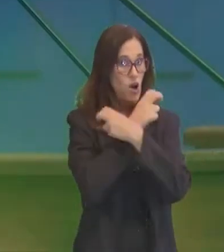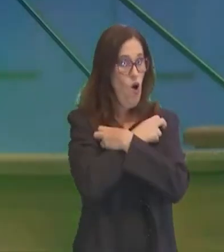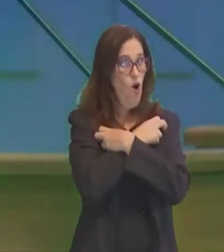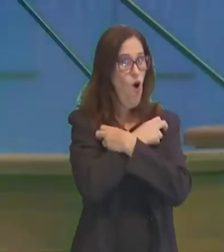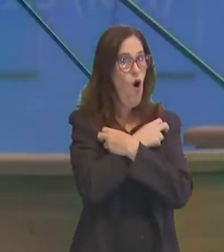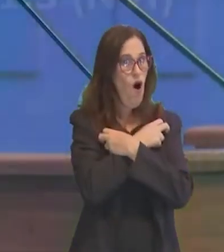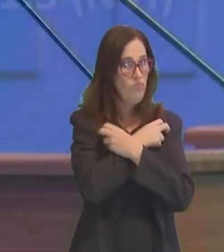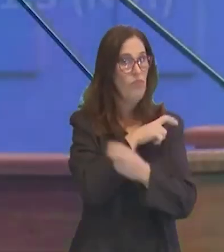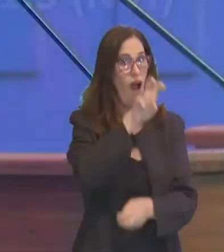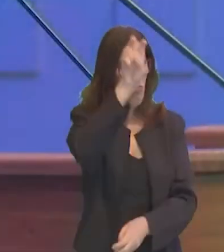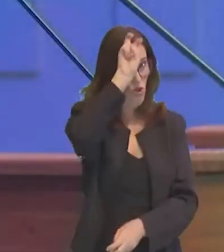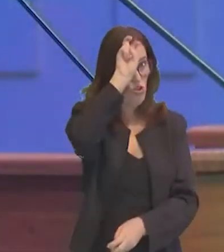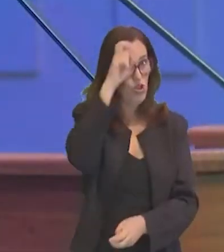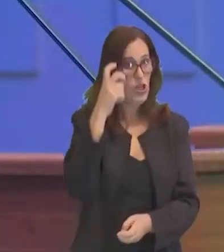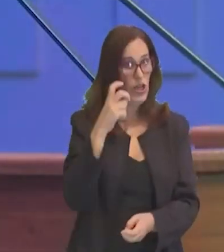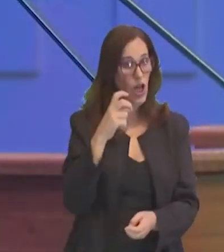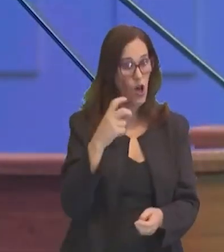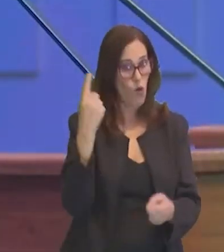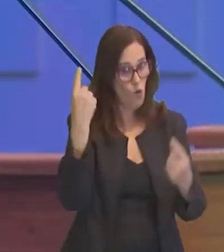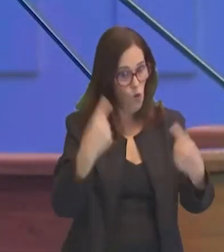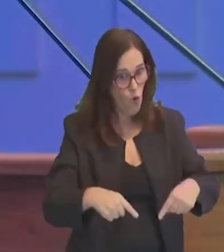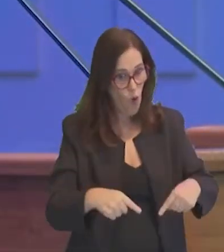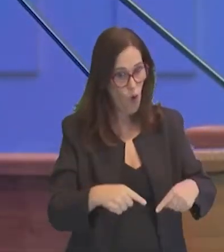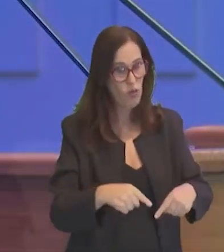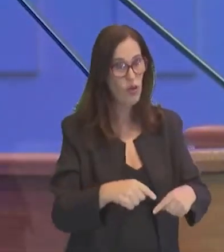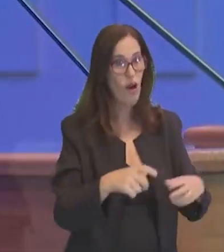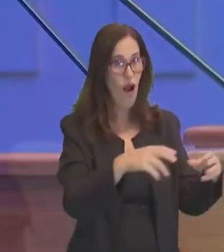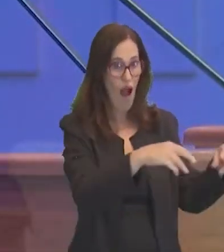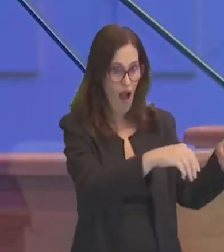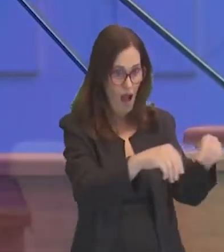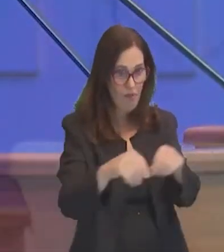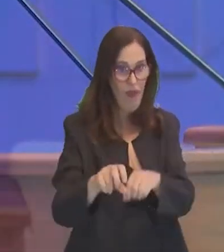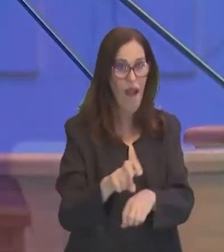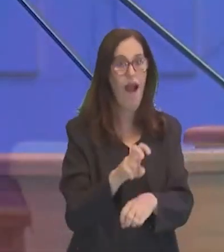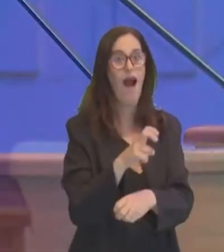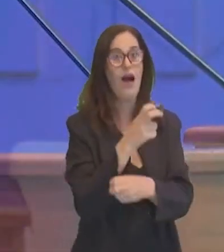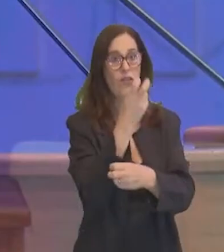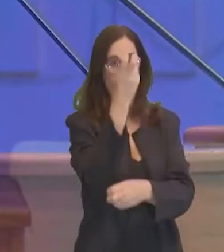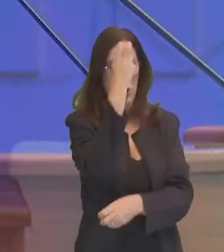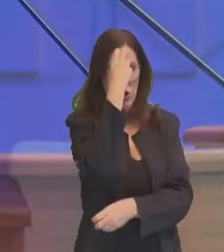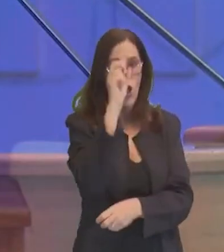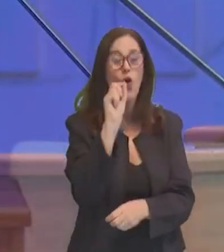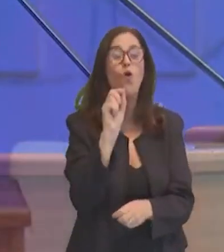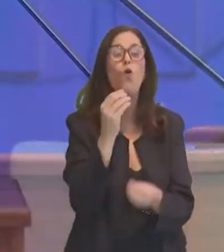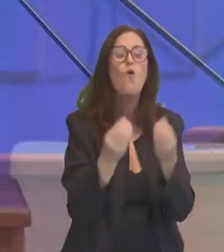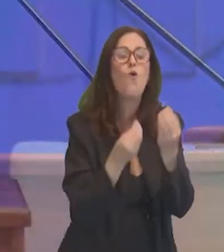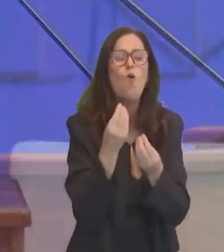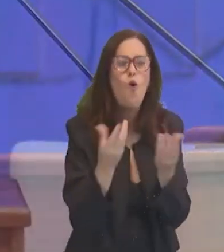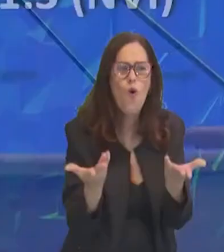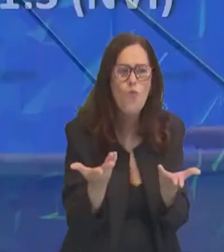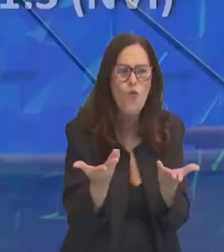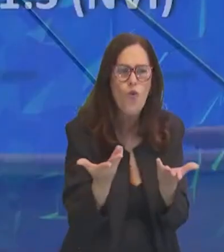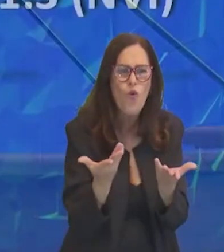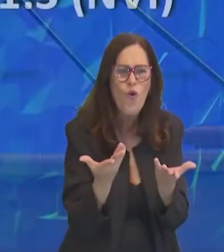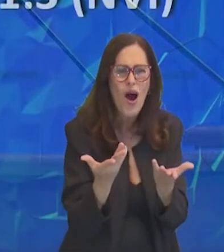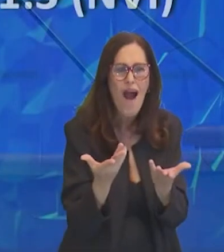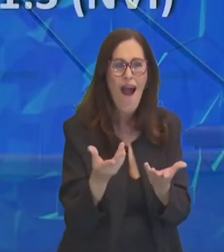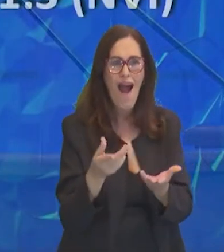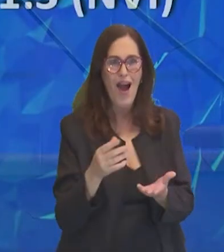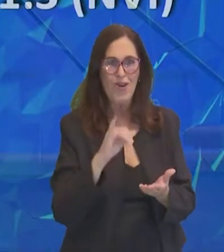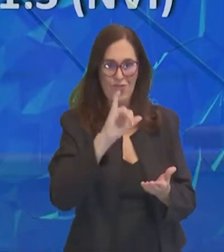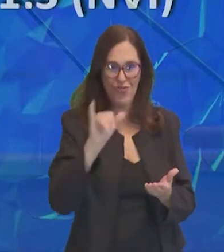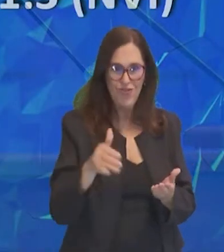e contra toda a sua terra. Também o que ele fez com o exército do Egito, com os seus cavalos e com os carros de